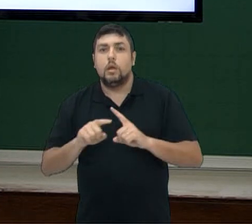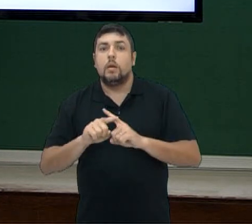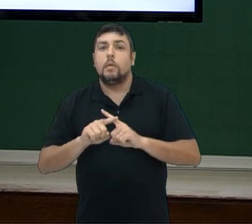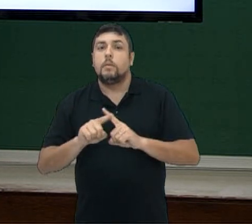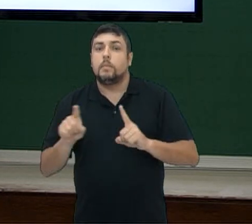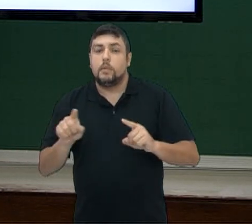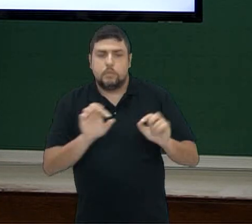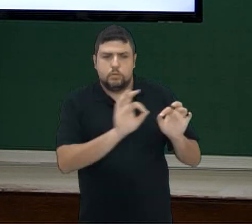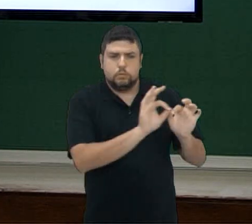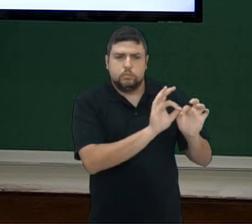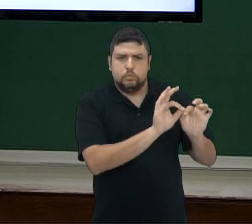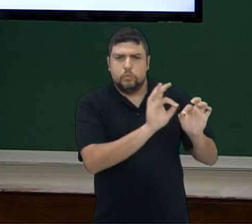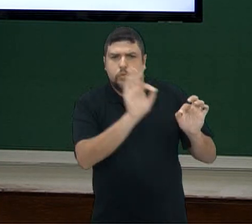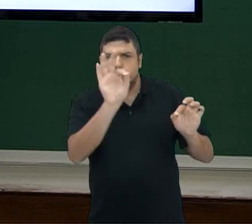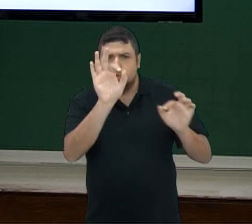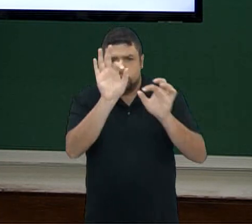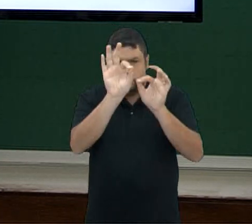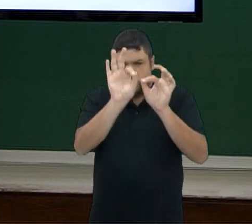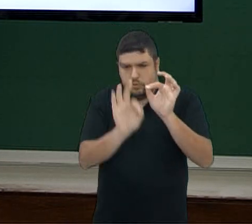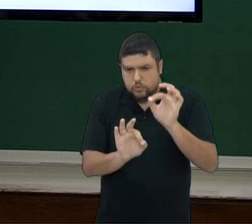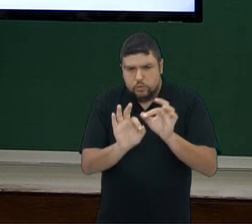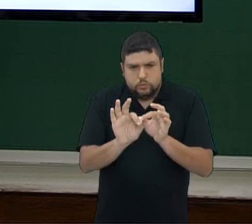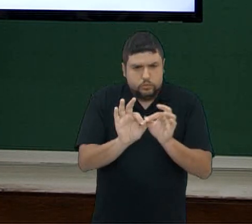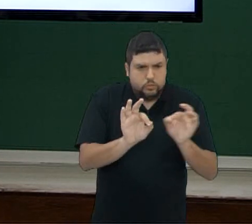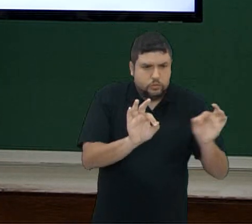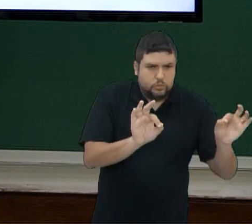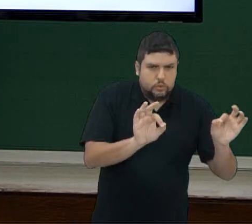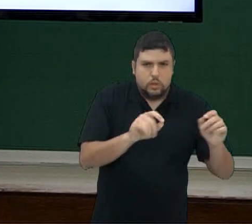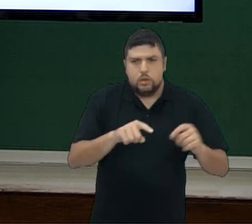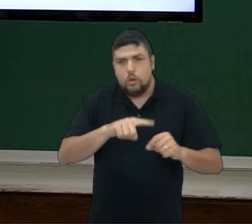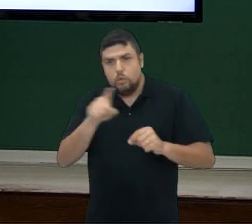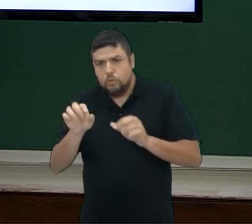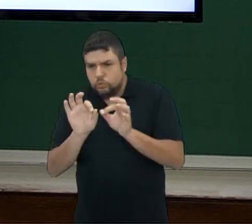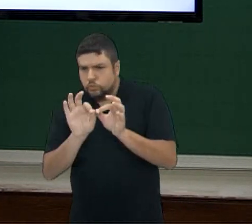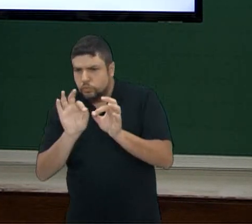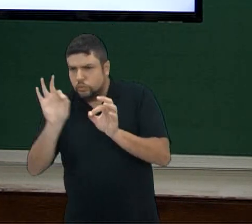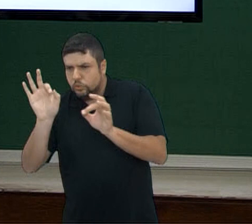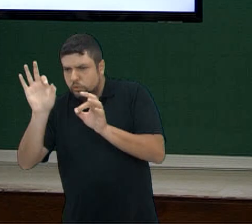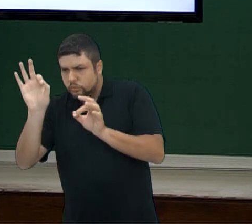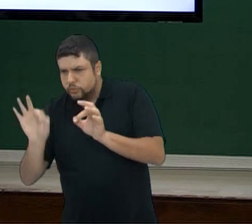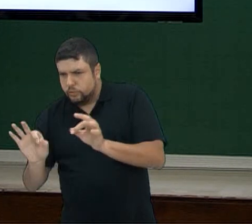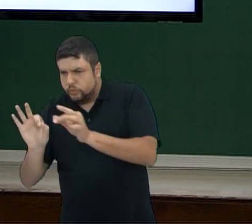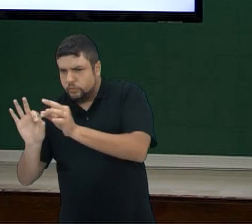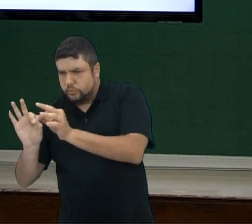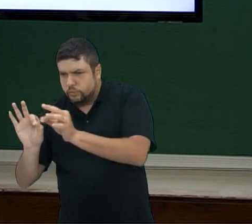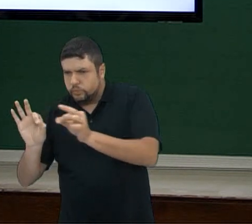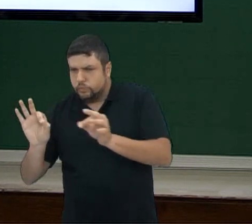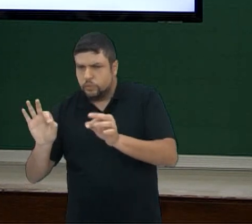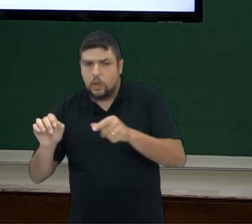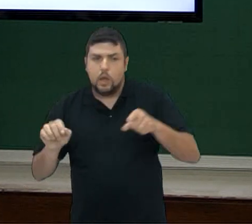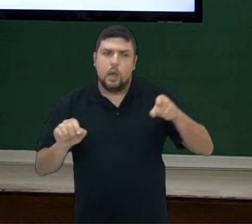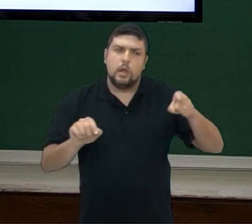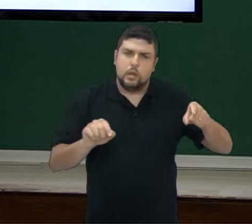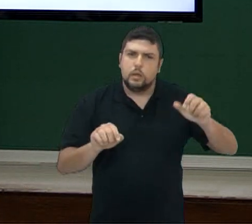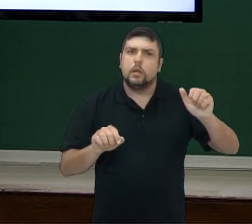não tem a mesma medida. O lado AB desse desenho é maior que o